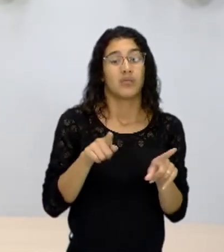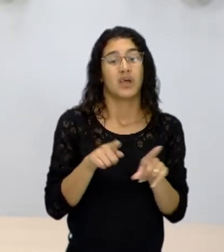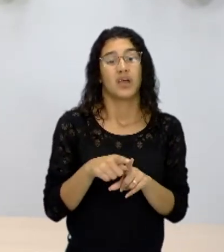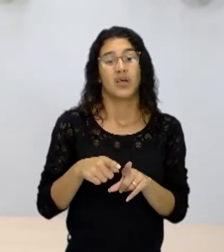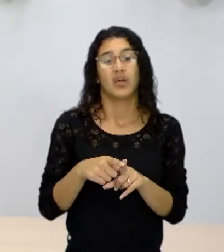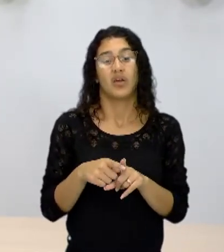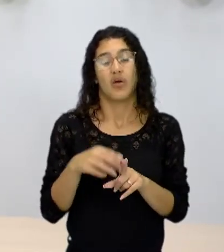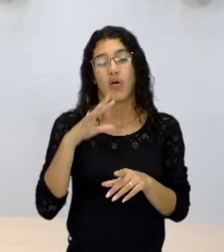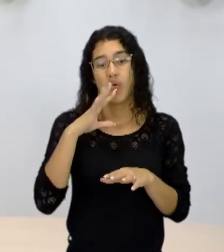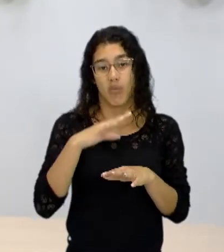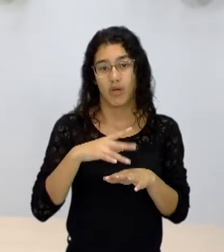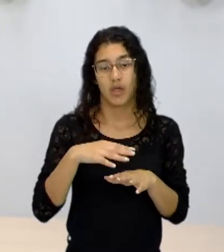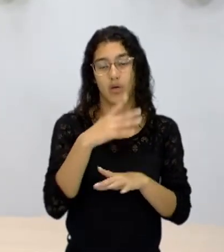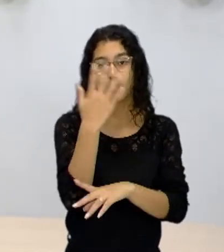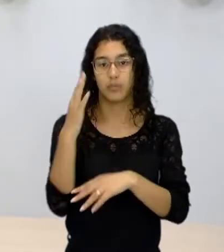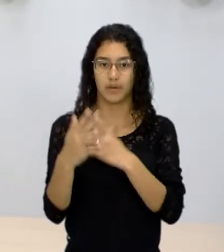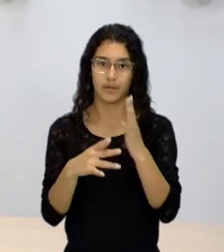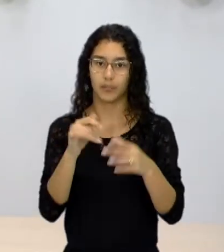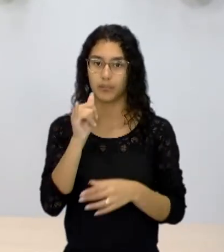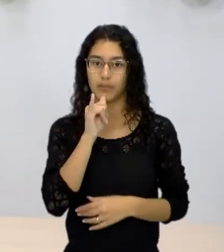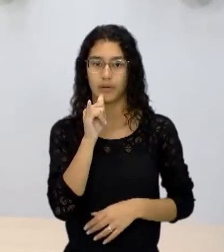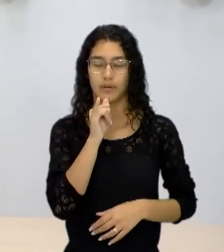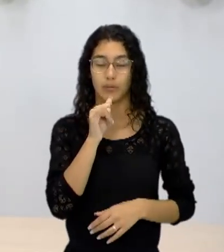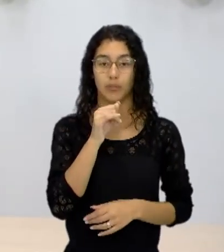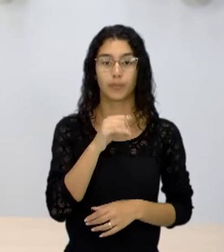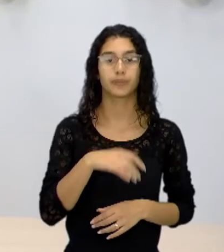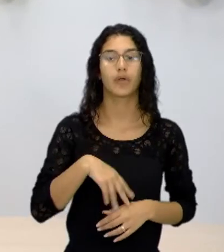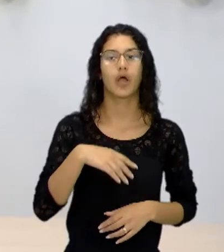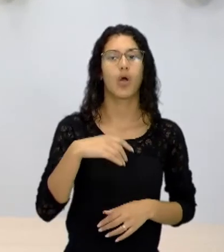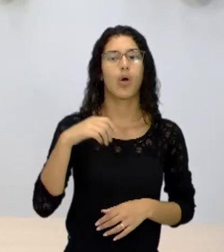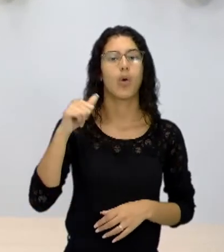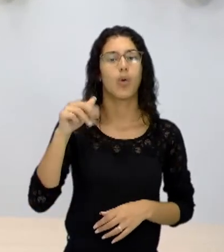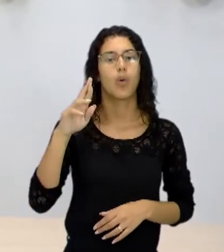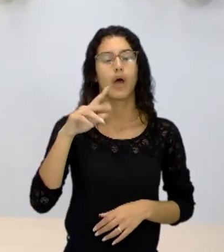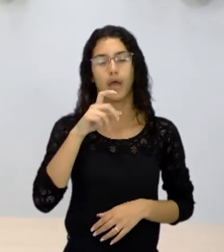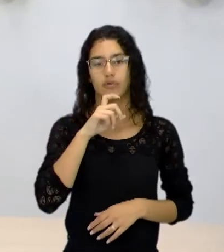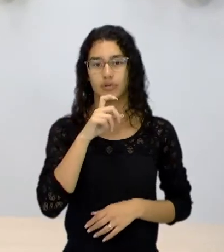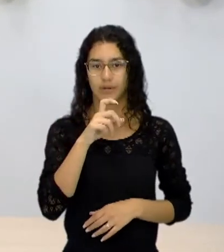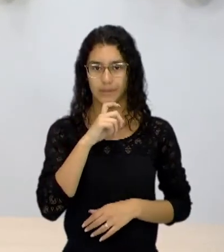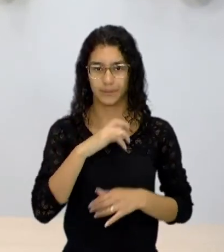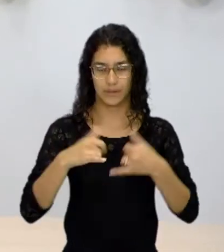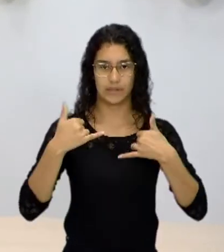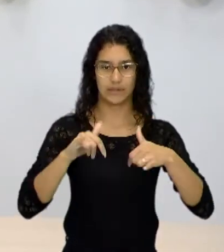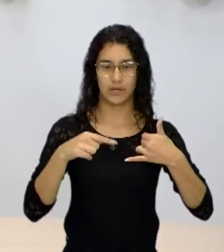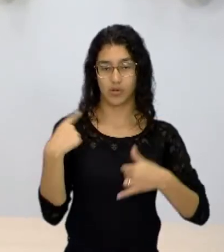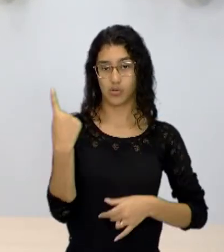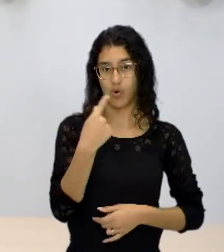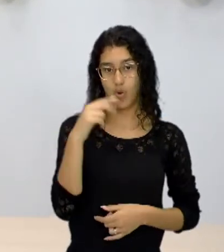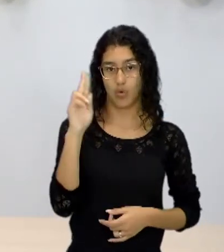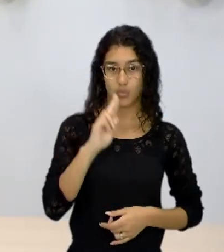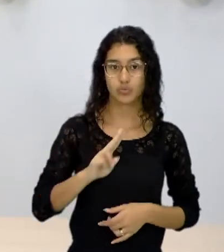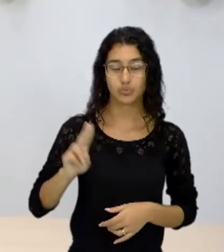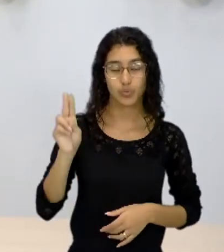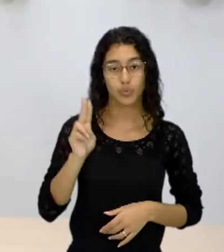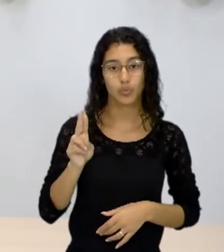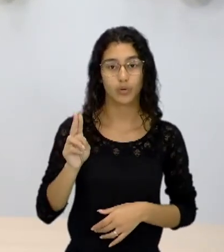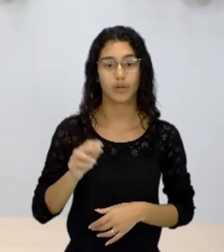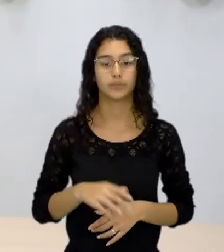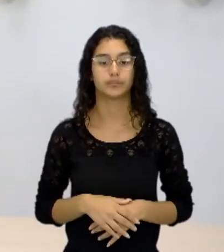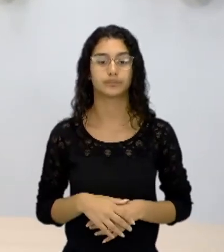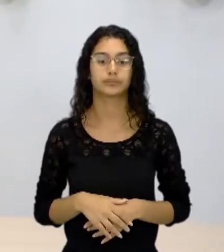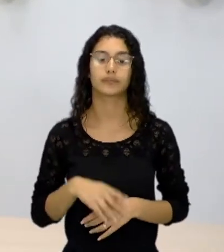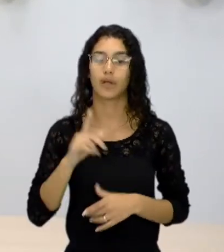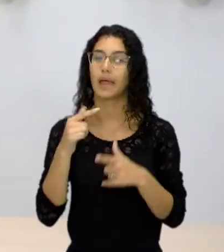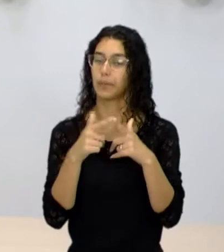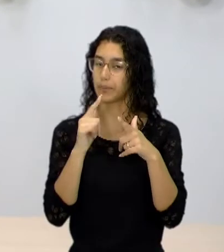a questão ambiental. Por exemplo, o ar-condicionado é um deles, né? A eletricidade, do jeito que a gente usa, né, vindo das hidrelétricas, é